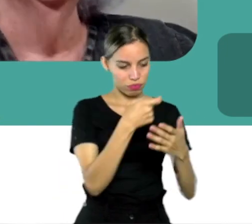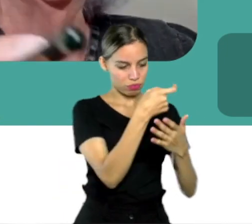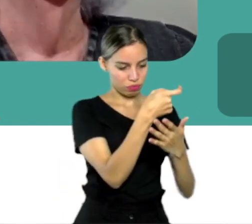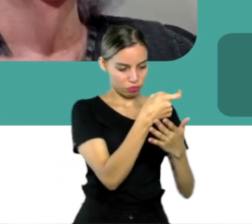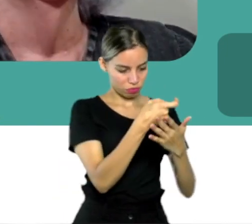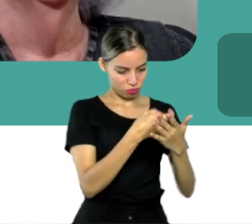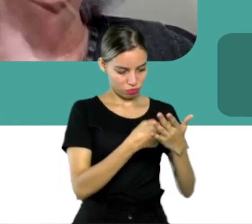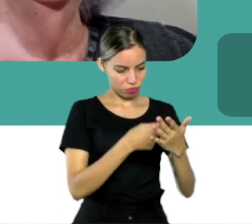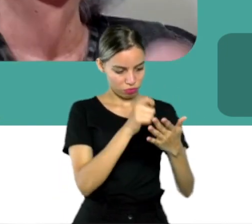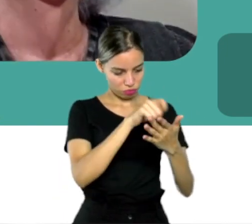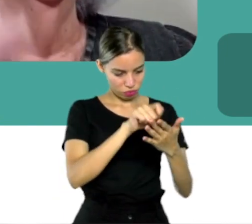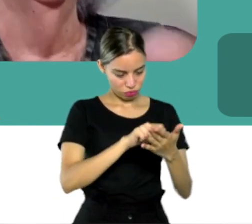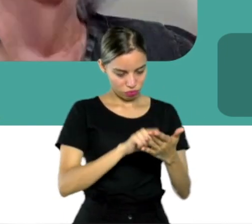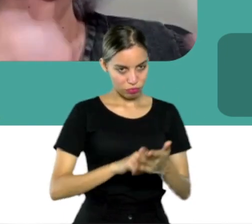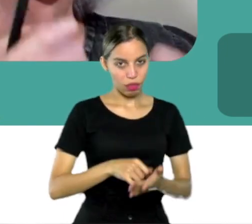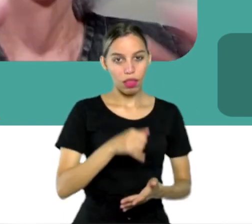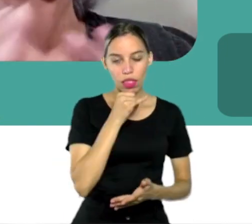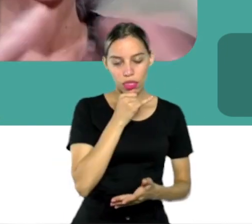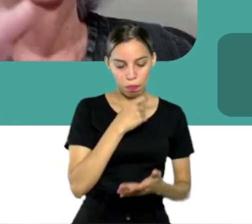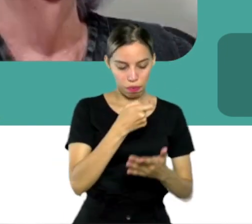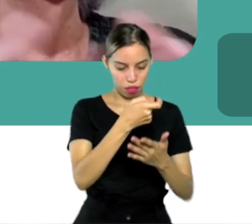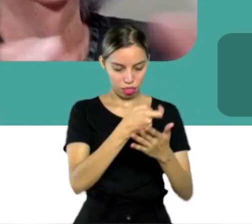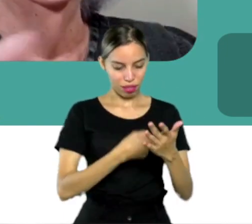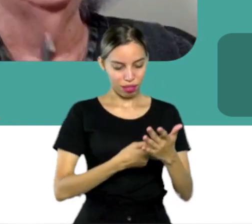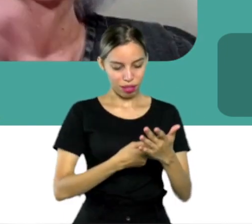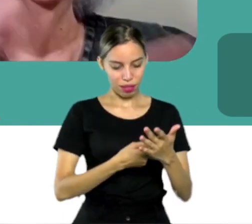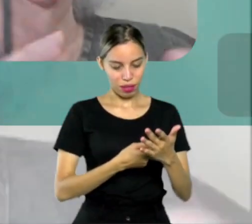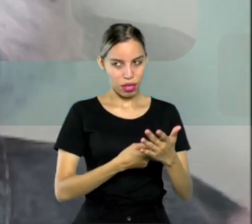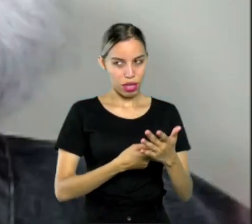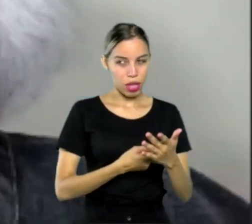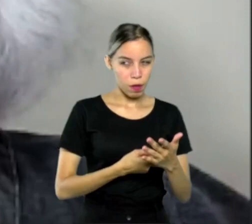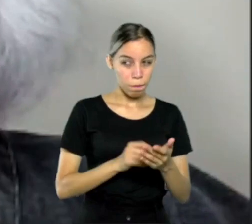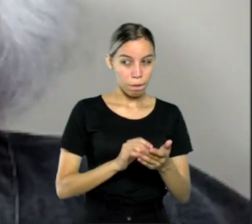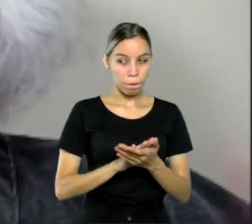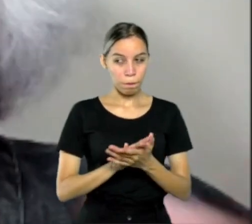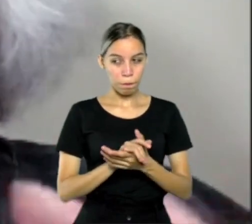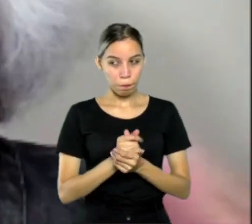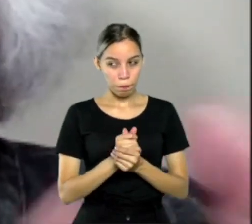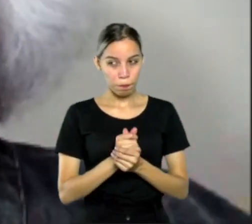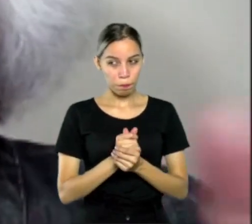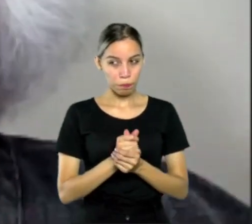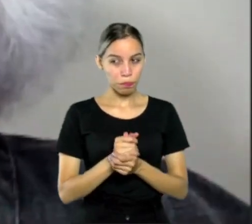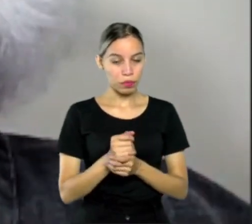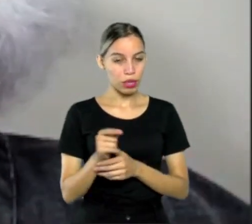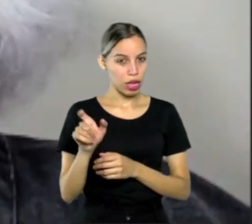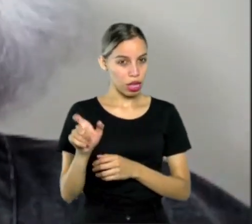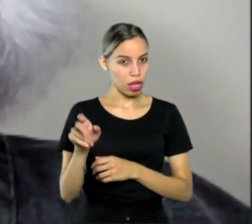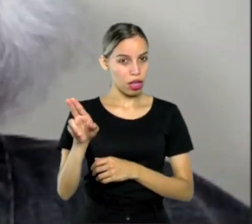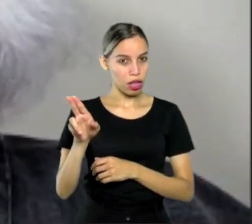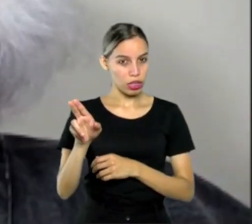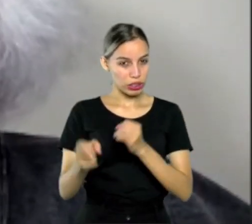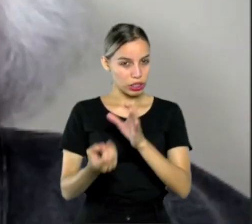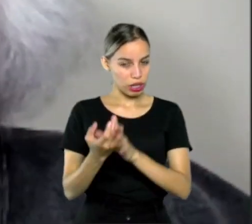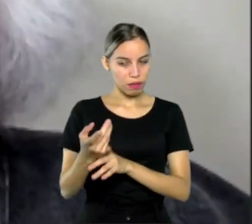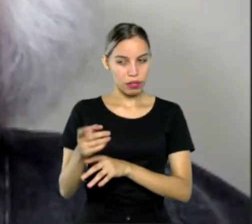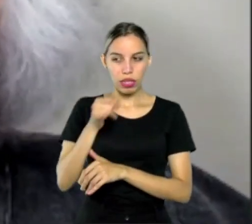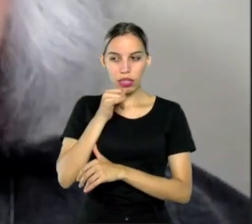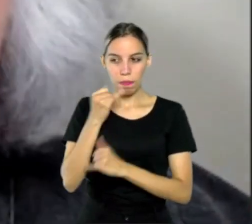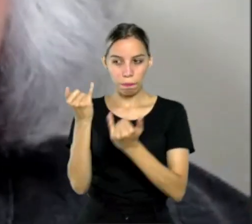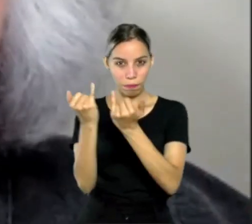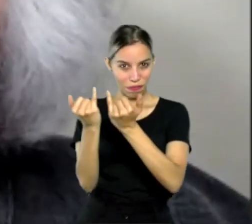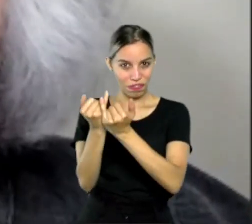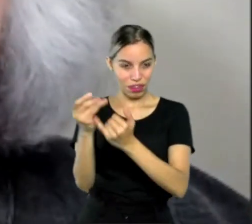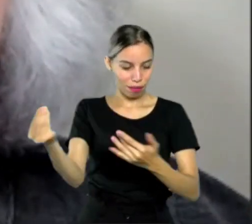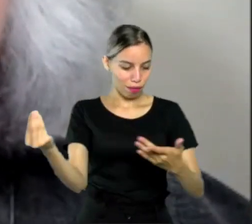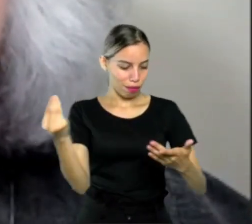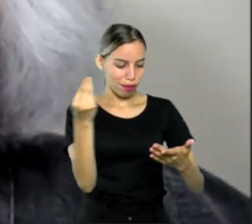sabia o segredo de alguém, eu colocava meio na trova, não colocava o nome, mas as pessoas sabiam, tinha aqueles xizinhos e tal, e